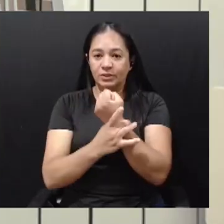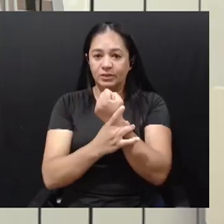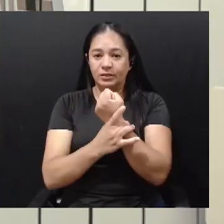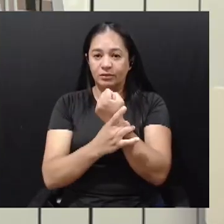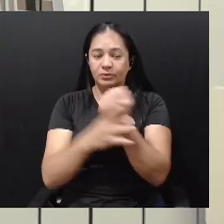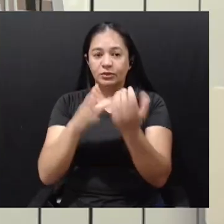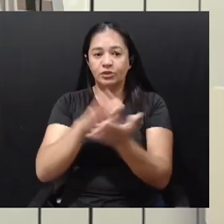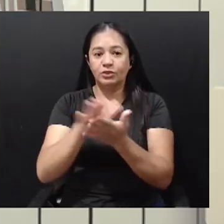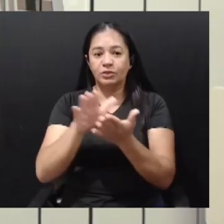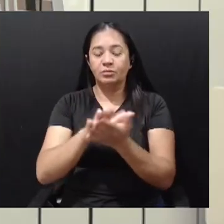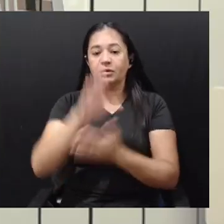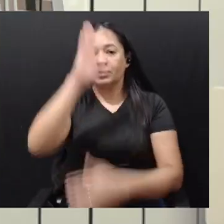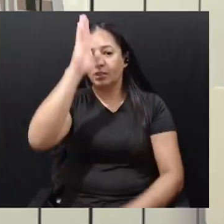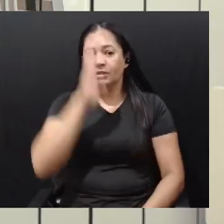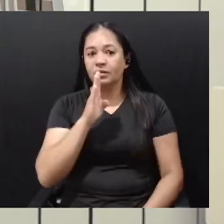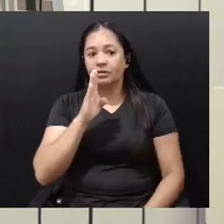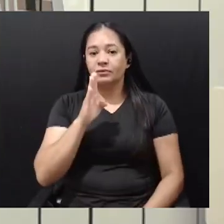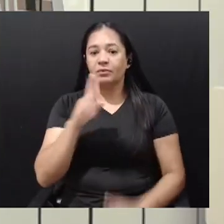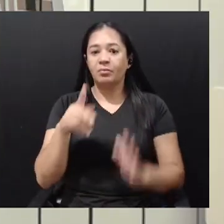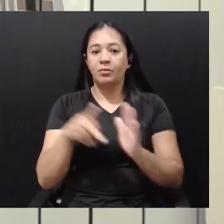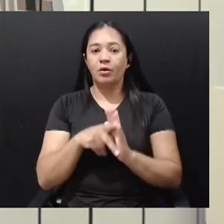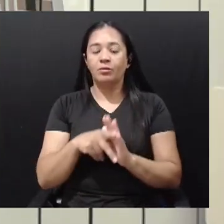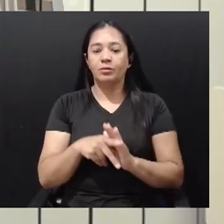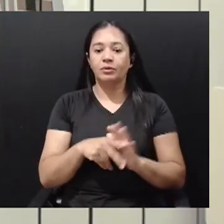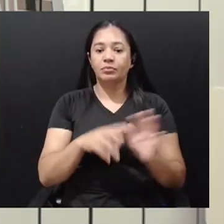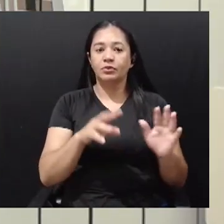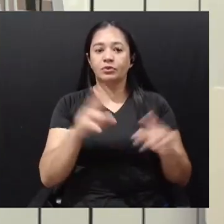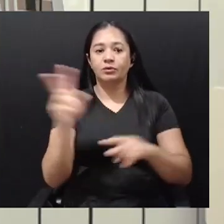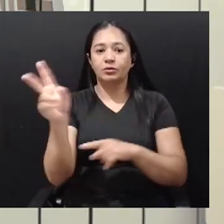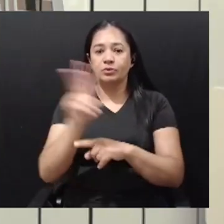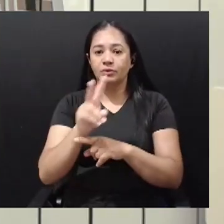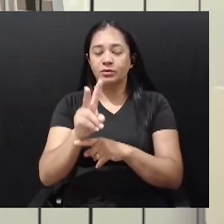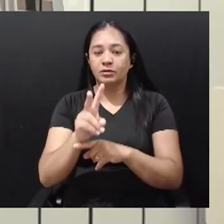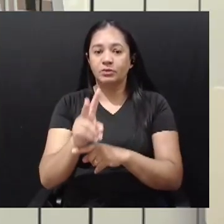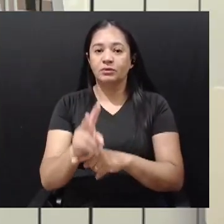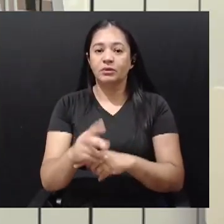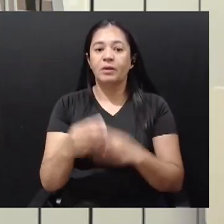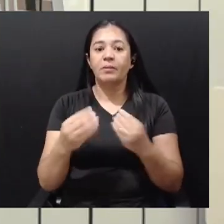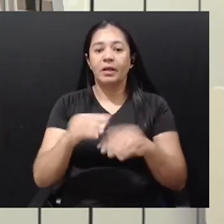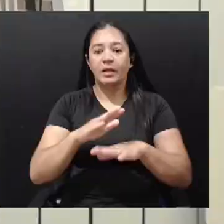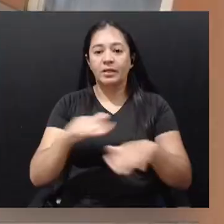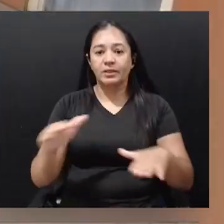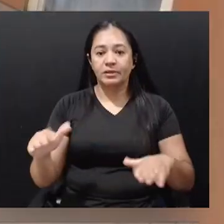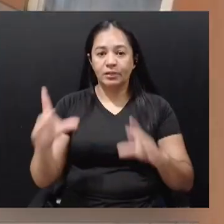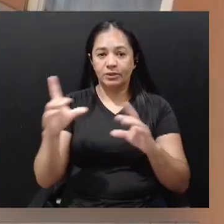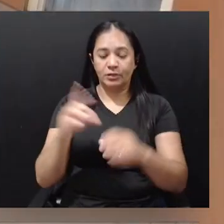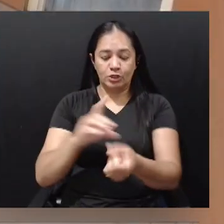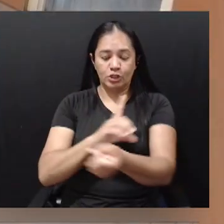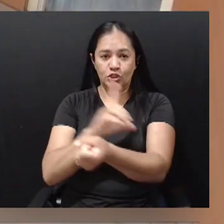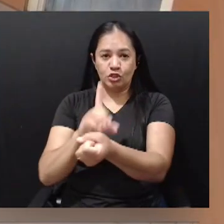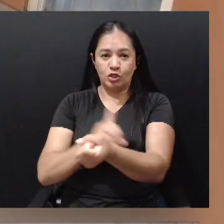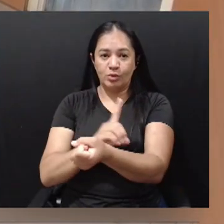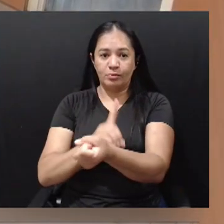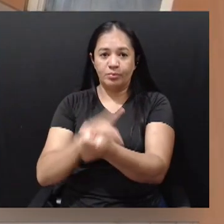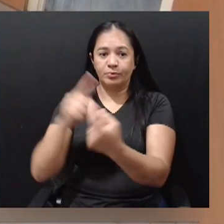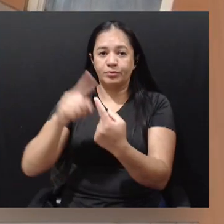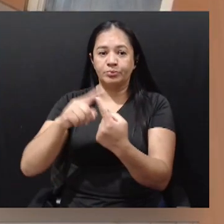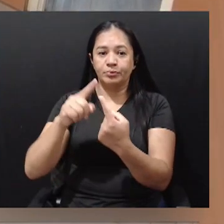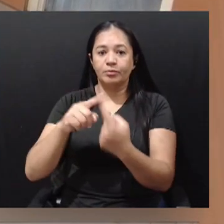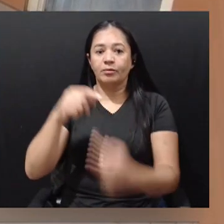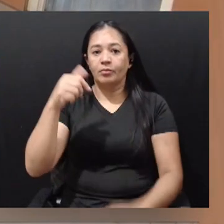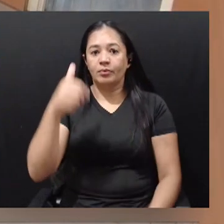de dispositivos de monitoramento de glicose para crianças com diabetes tipo 1. A Comissão